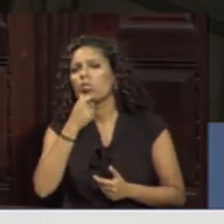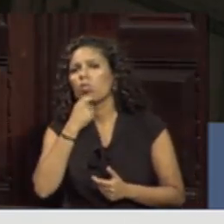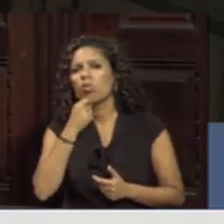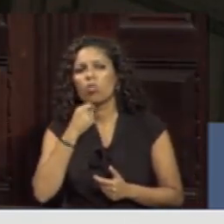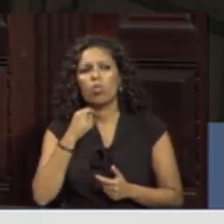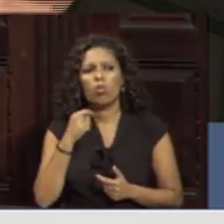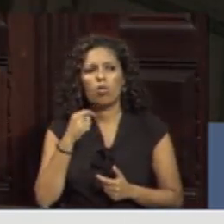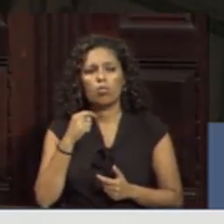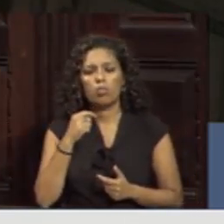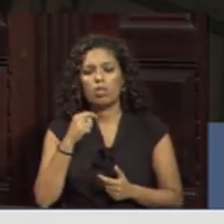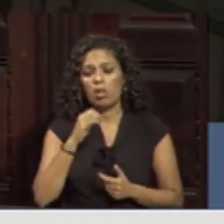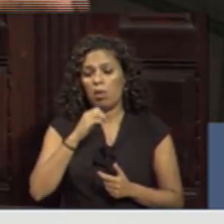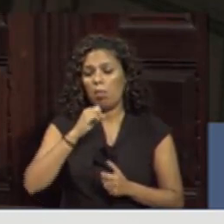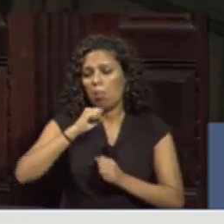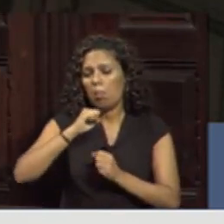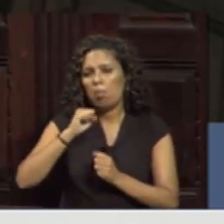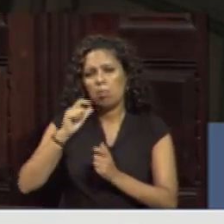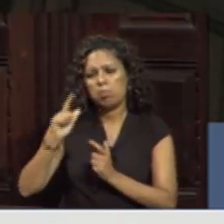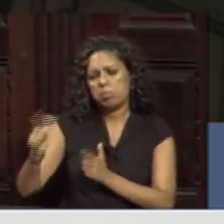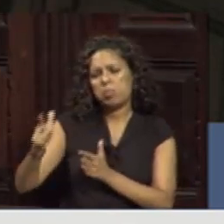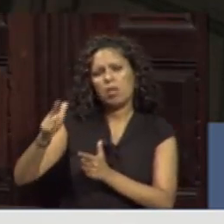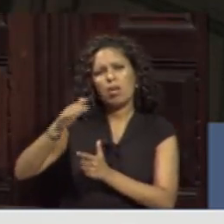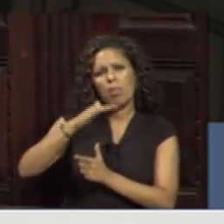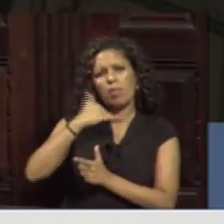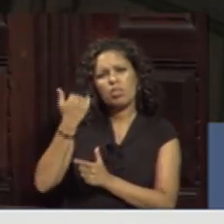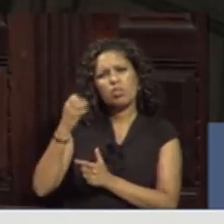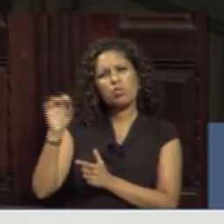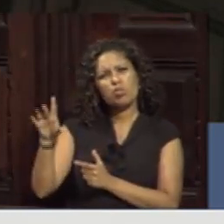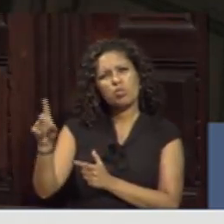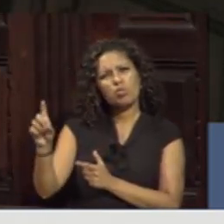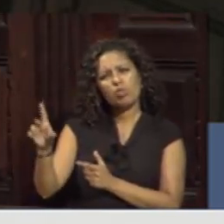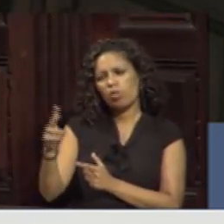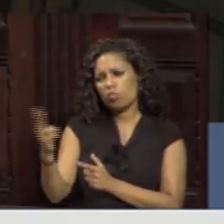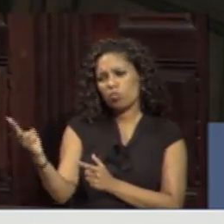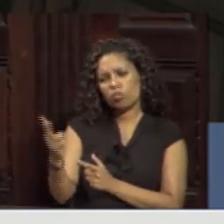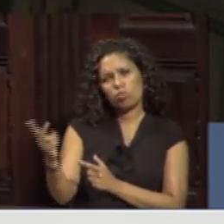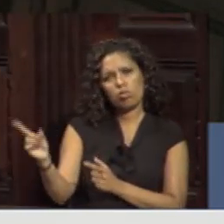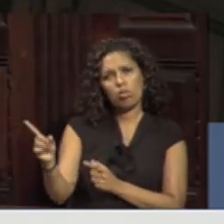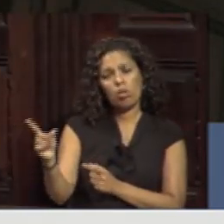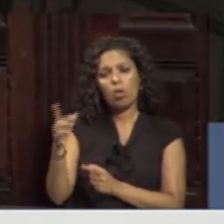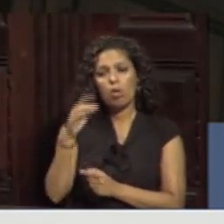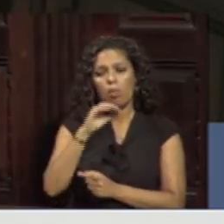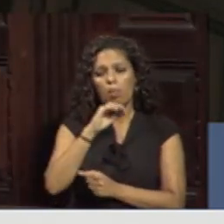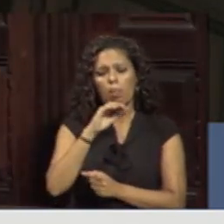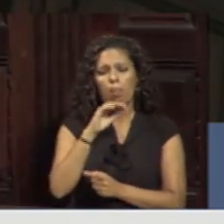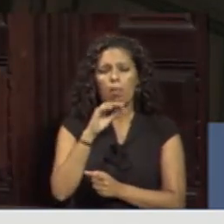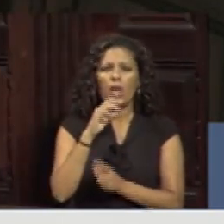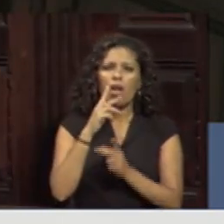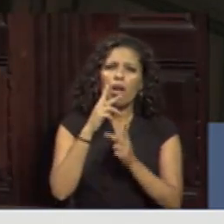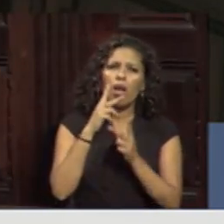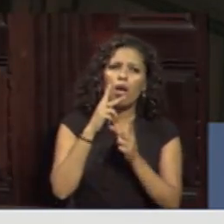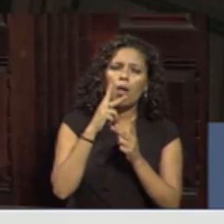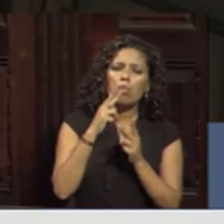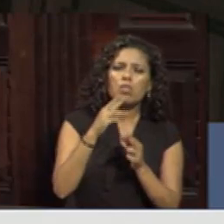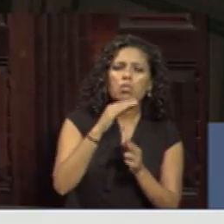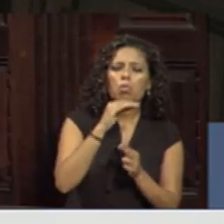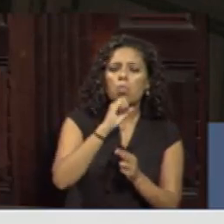direta, atingiu a todos nós, toda a sociedade. Não é só a sociedade carioca, a sociedade fluminense, mas do país